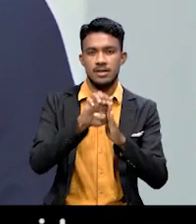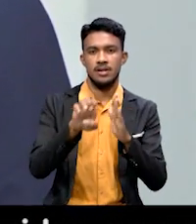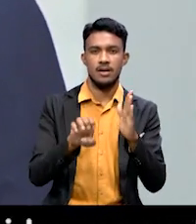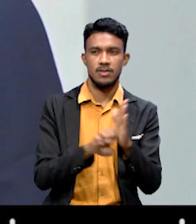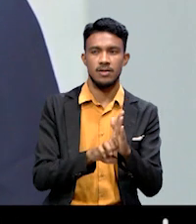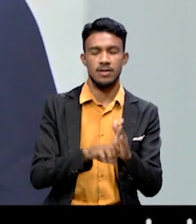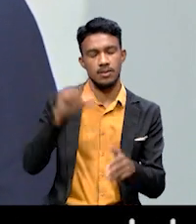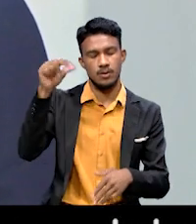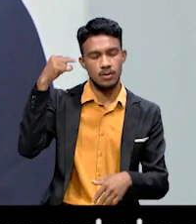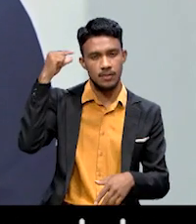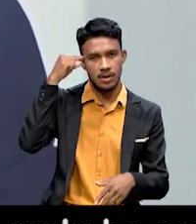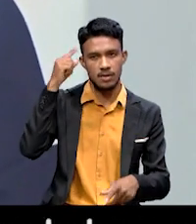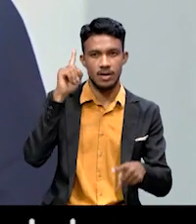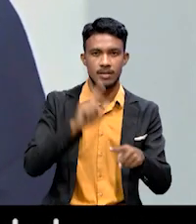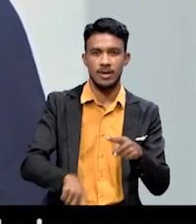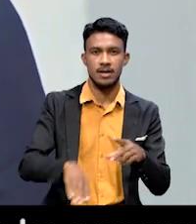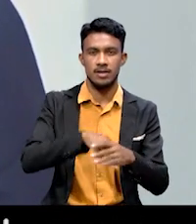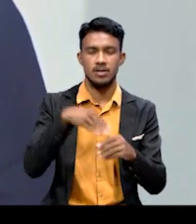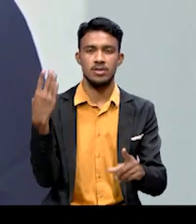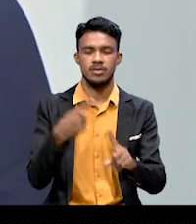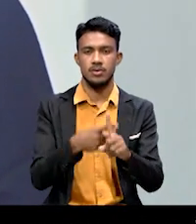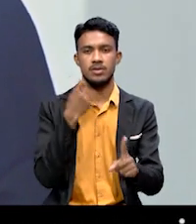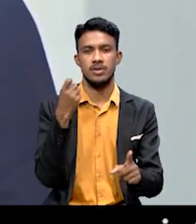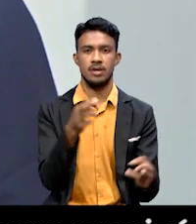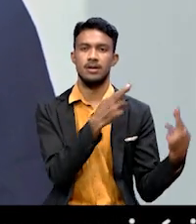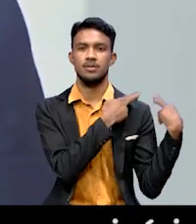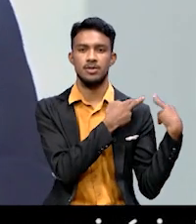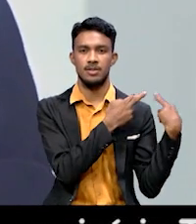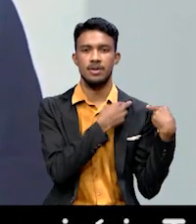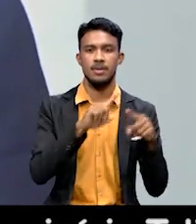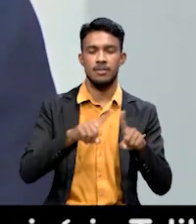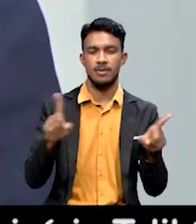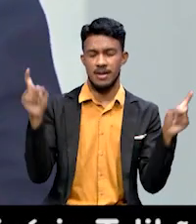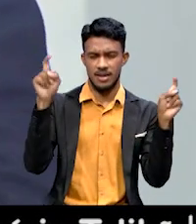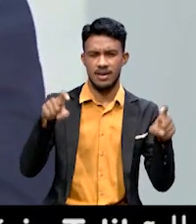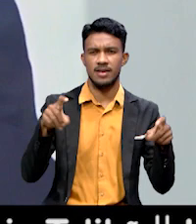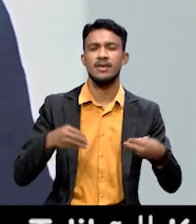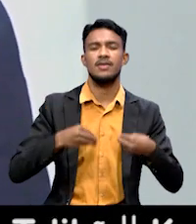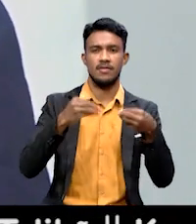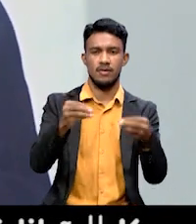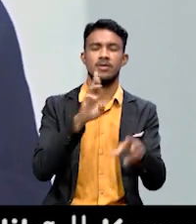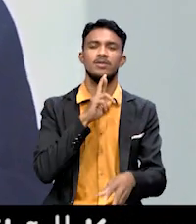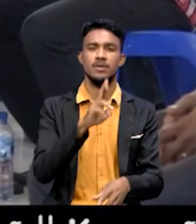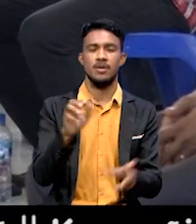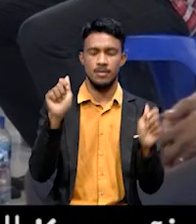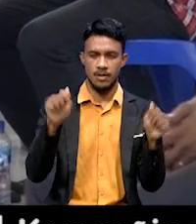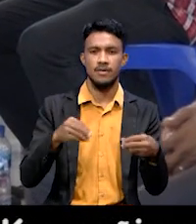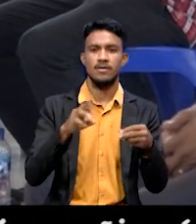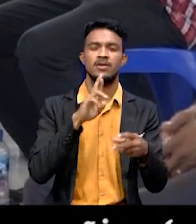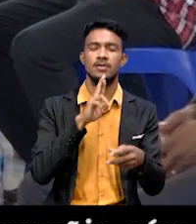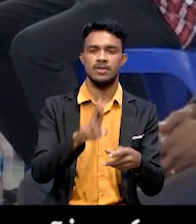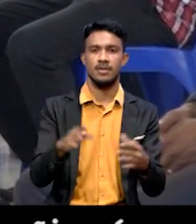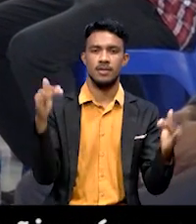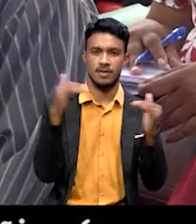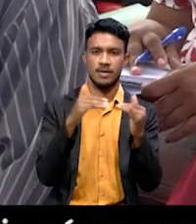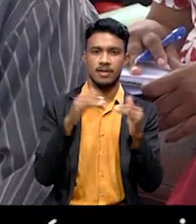o governo vai ter sem susto em linha. Mas bem que tem frente a solução. E a diálogo